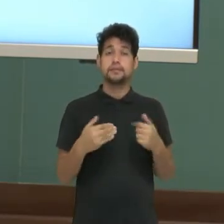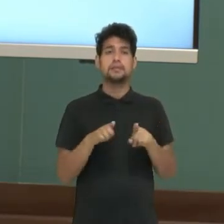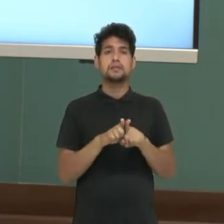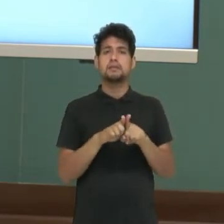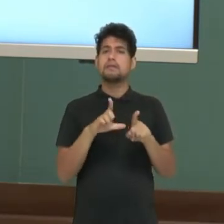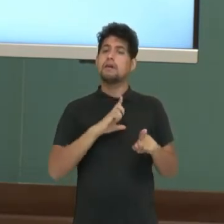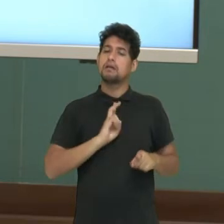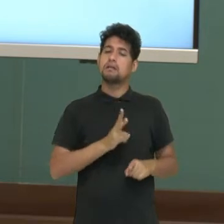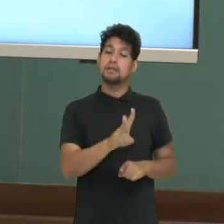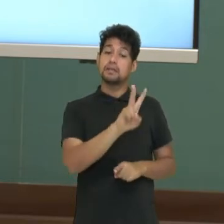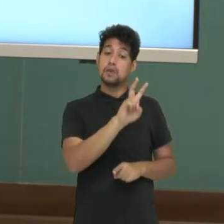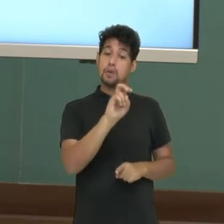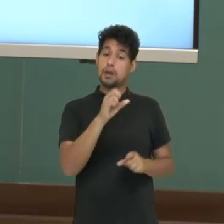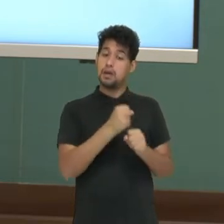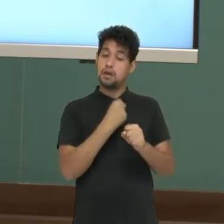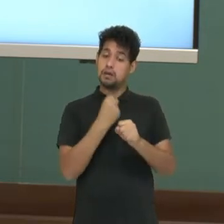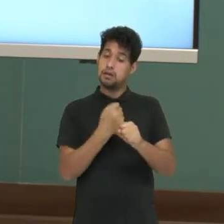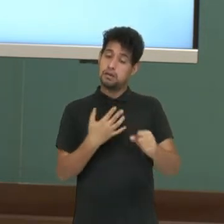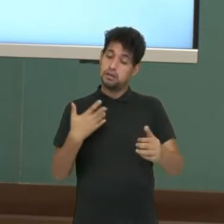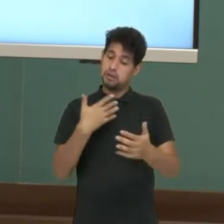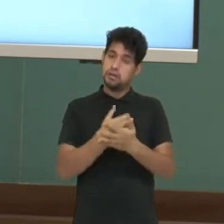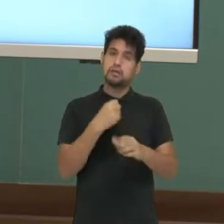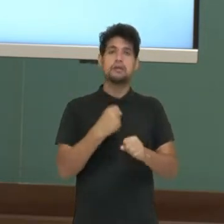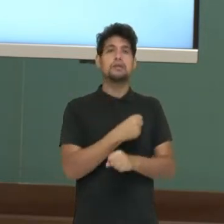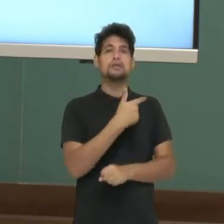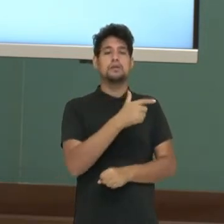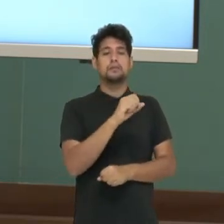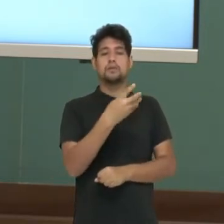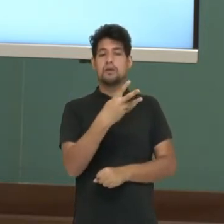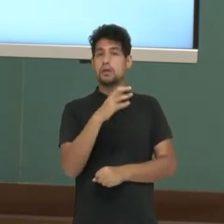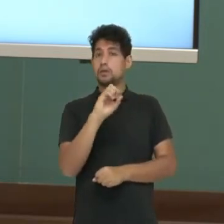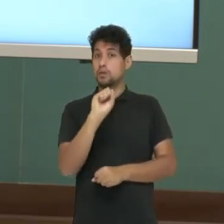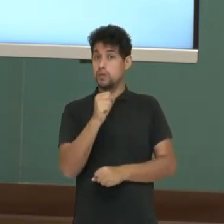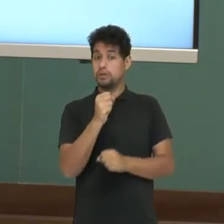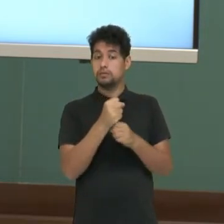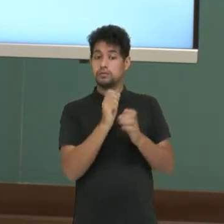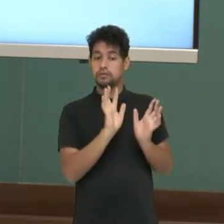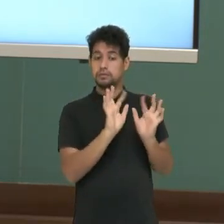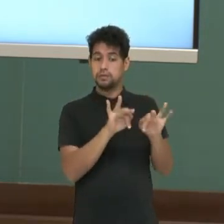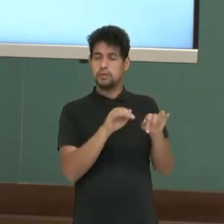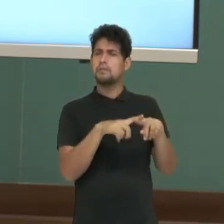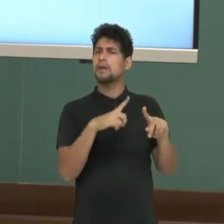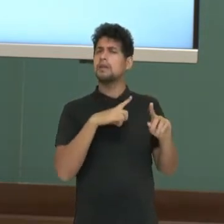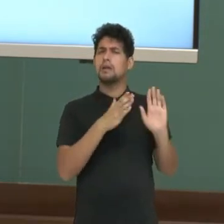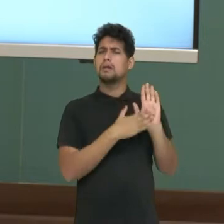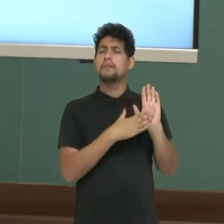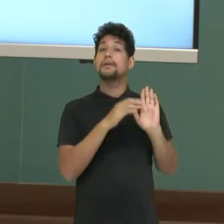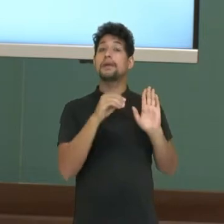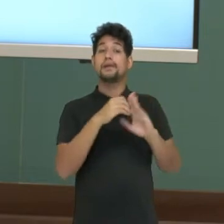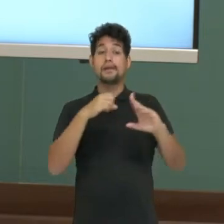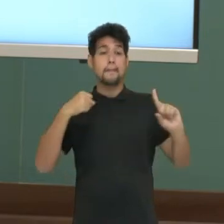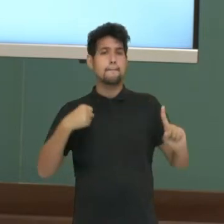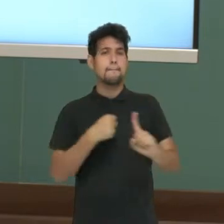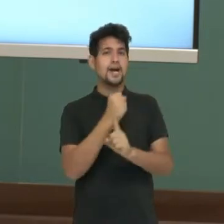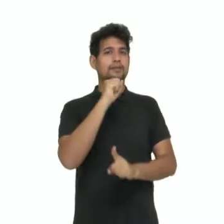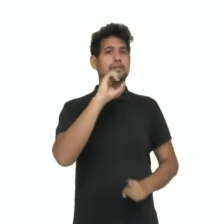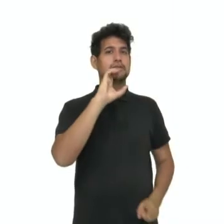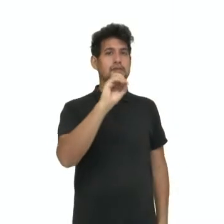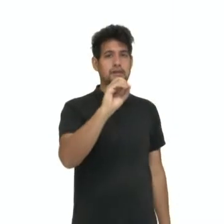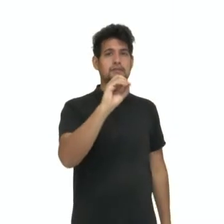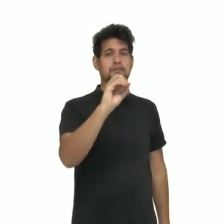durante 50 anos e em 2048 que ele finaliza, então, e ele propõe o seguinte, impacto zero, né? Então, olha